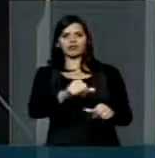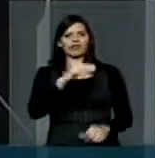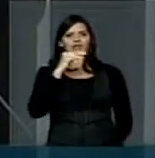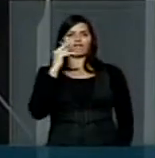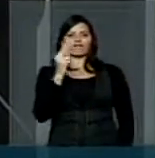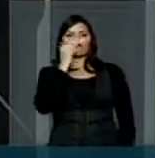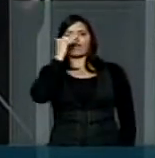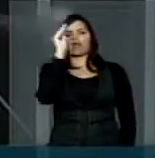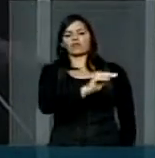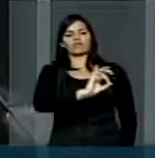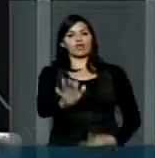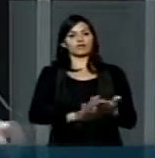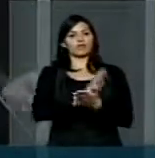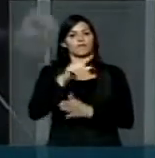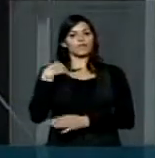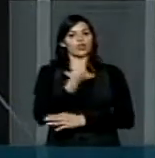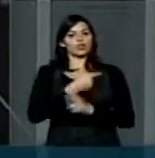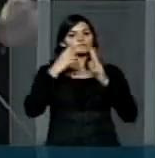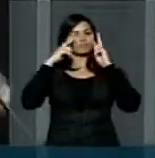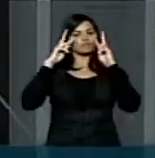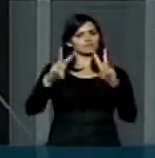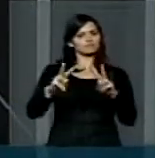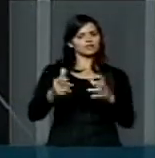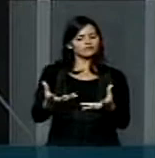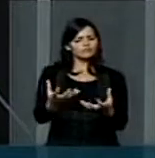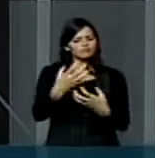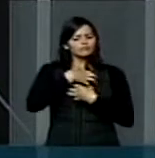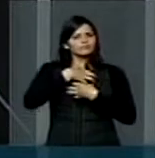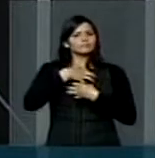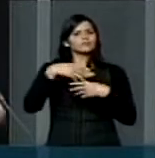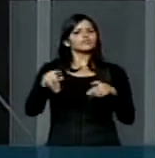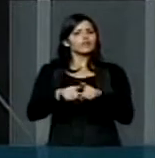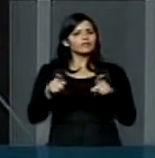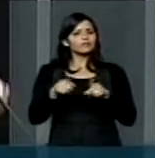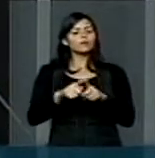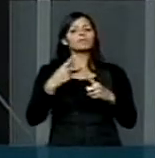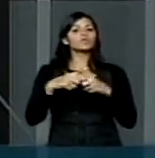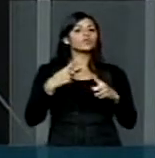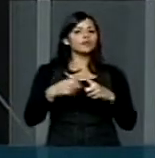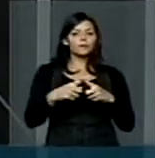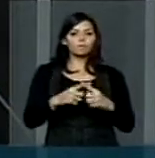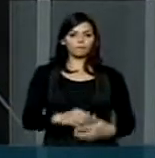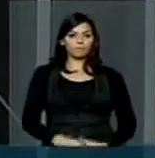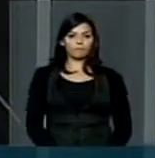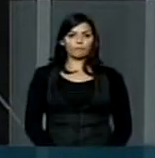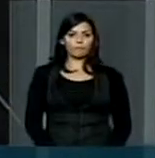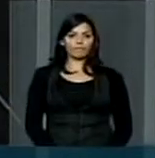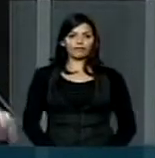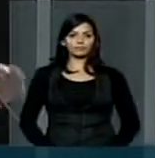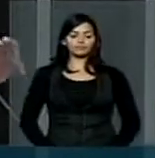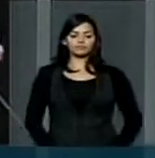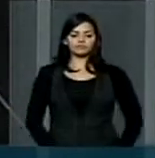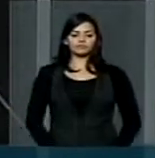nós estaremos aqui atentos e sensíveis para que esse